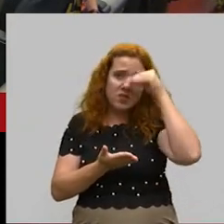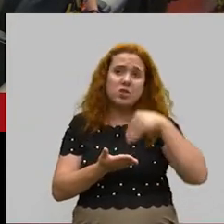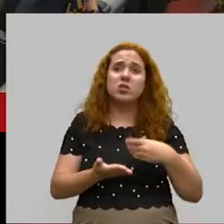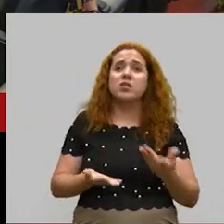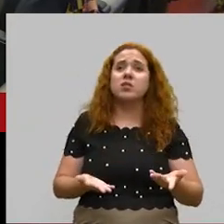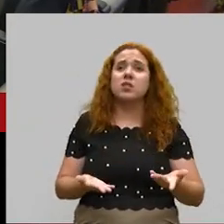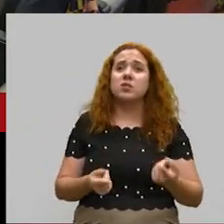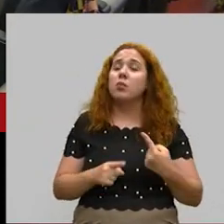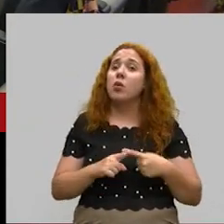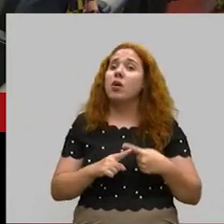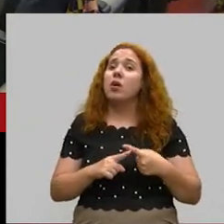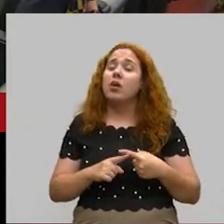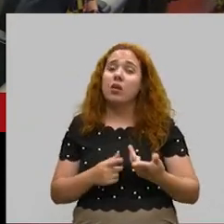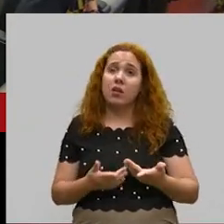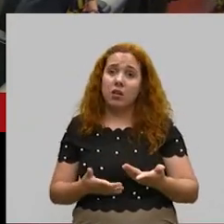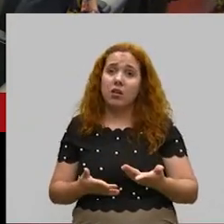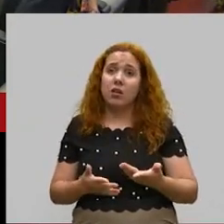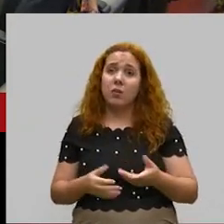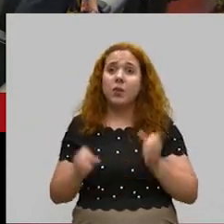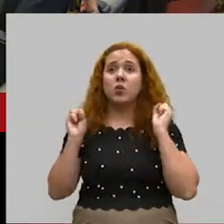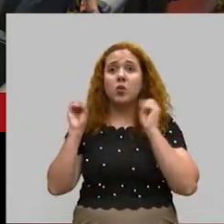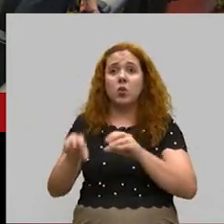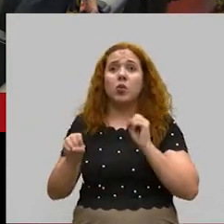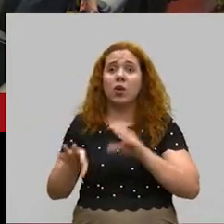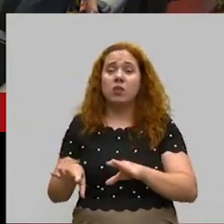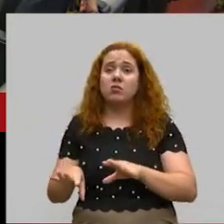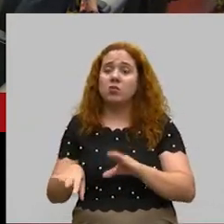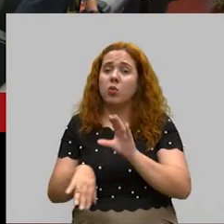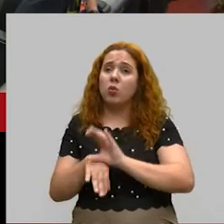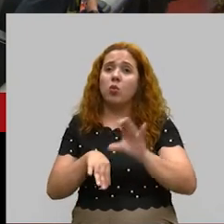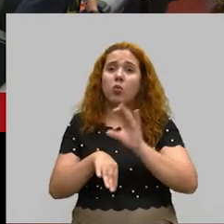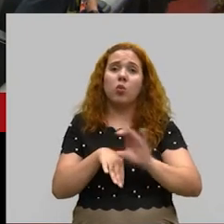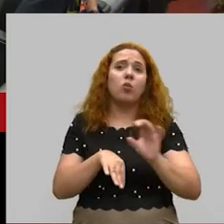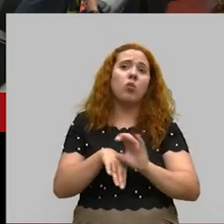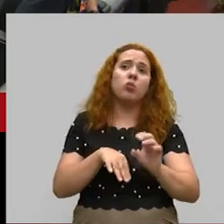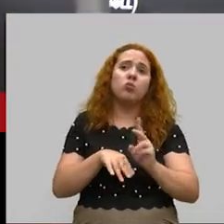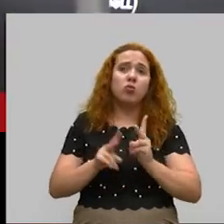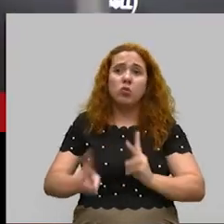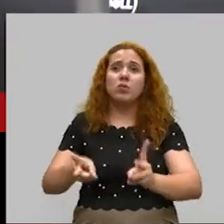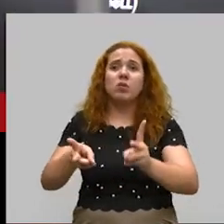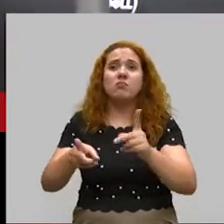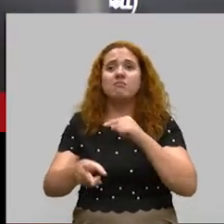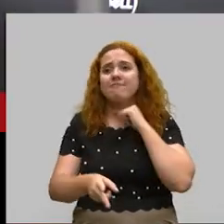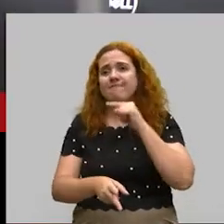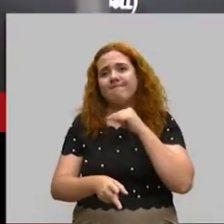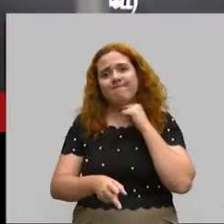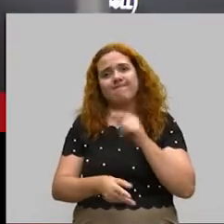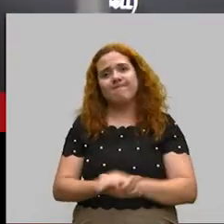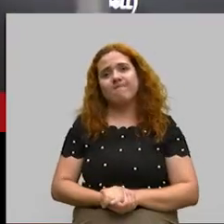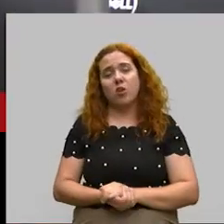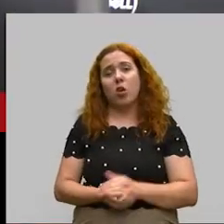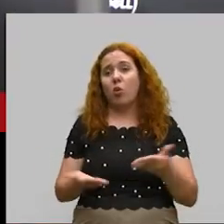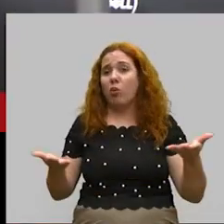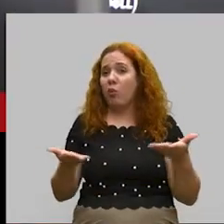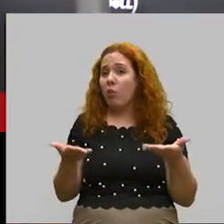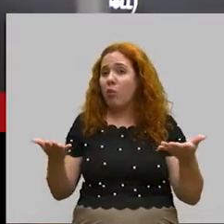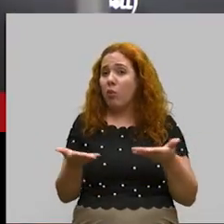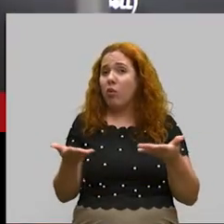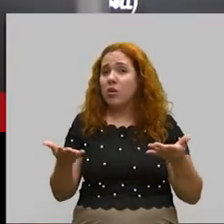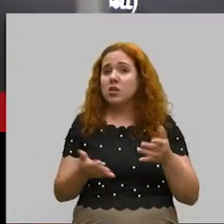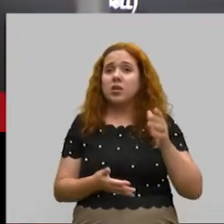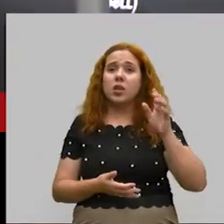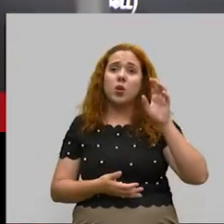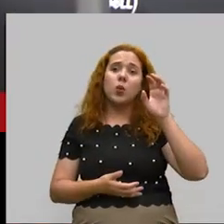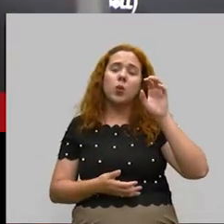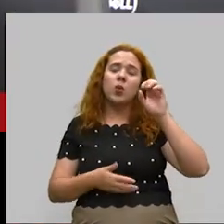pensar também não só na educação do campo mas nos outros cursos é a questão da permanência né porque é muitas Hoje em dia a gente tem um Enem